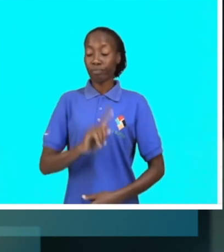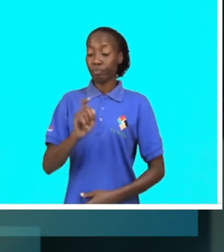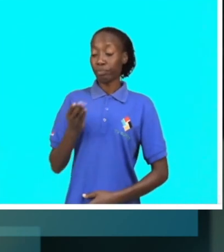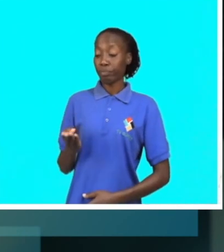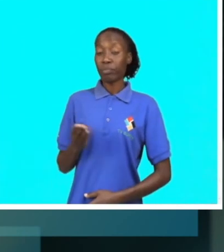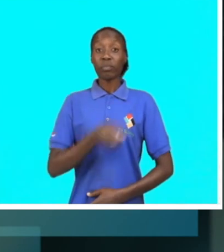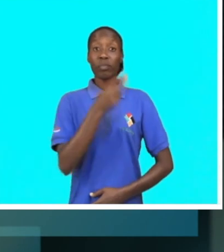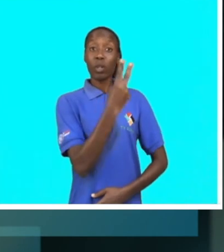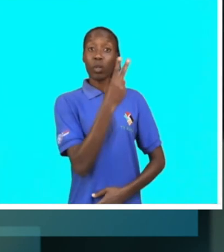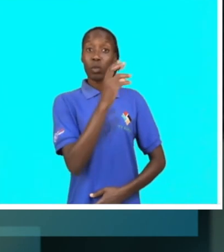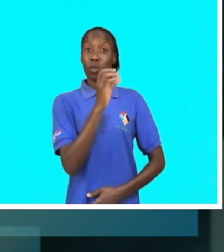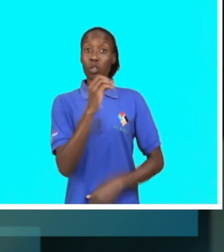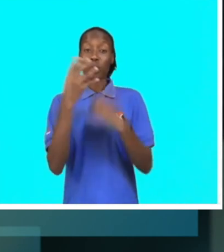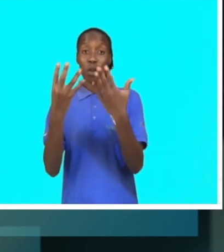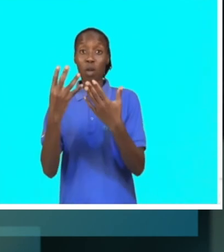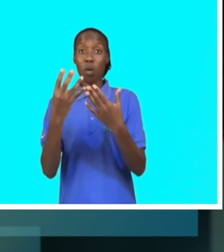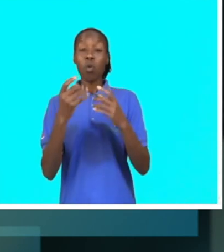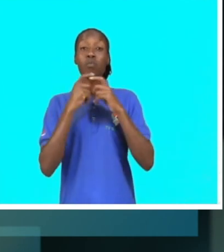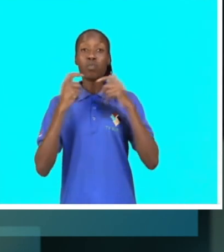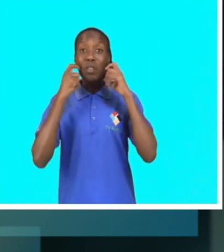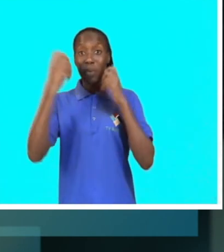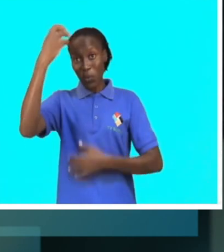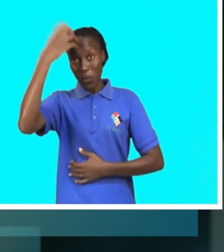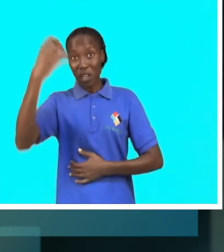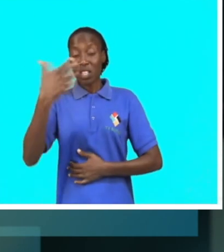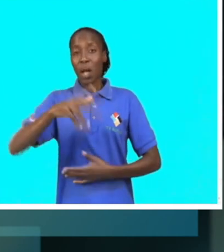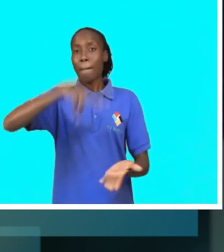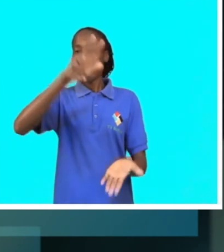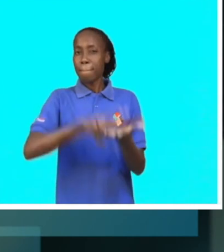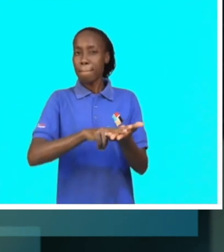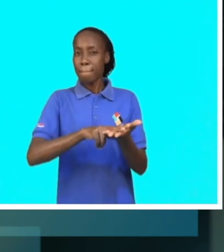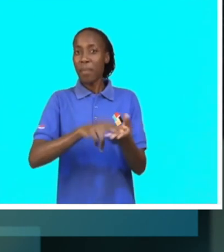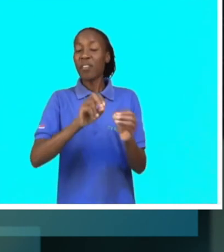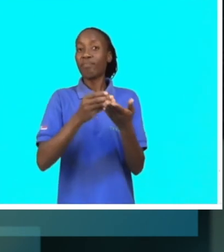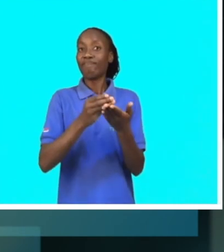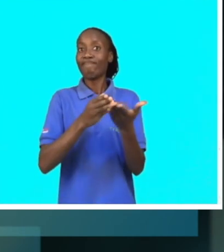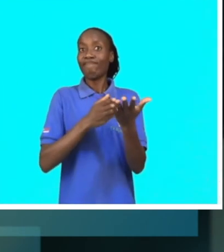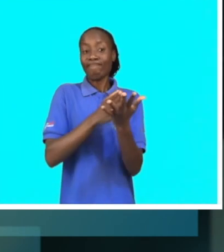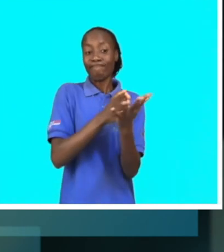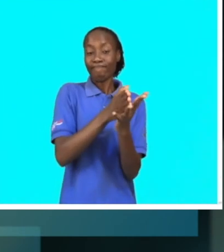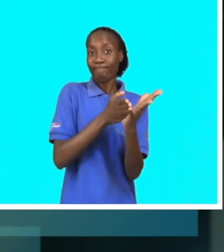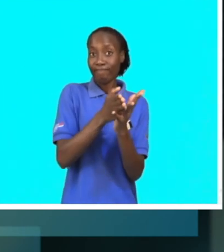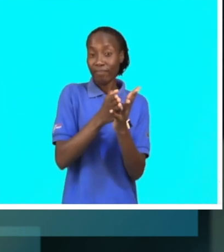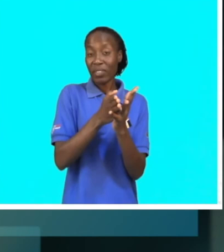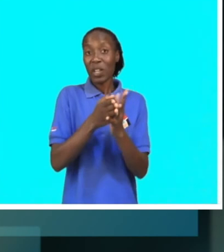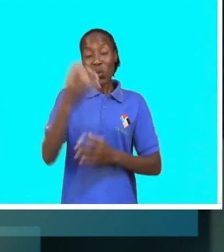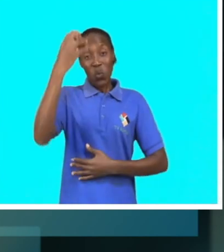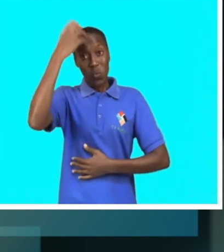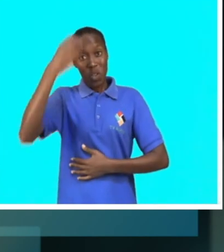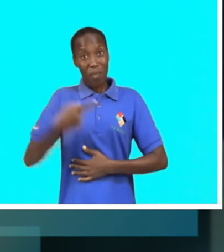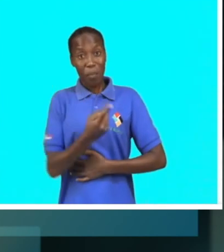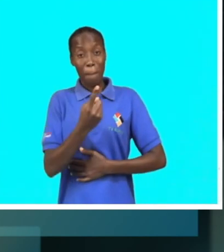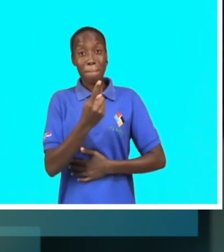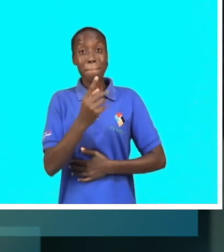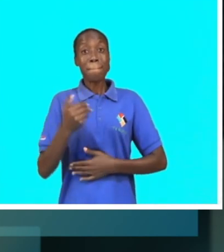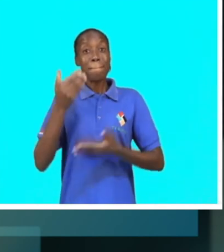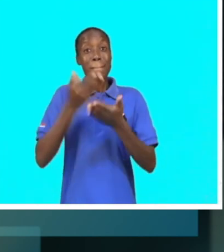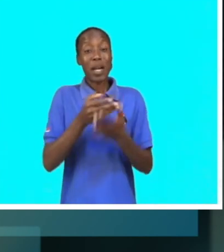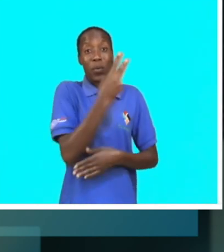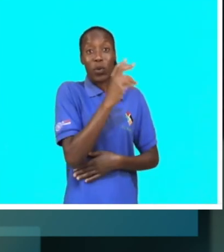Exato. Em 2009, o governo moçambicano aprovou a estratégia para pessoas com deficiência, nesse caso, na função pública, para